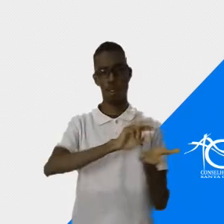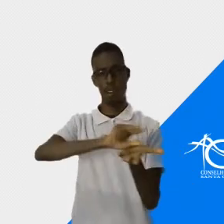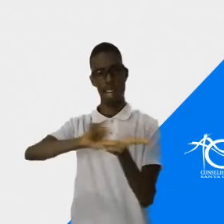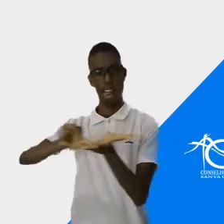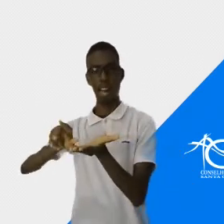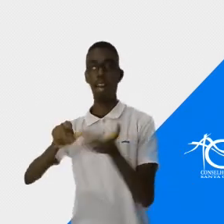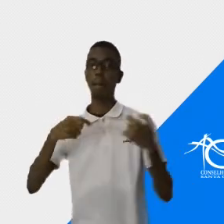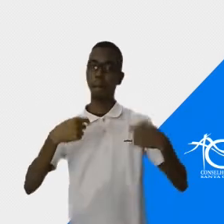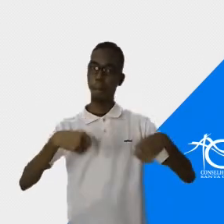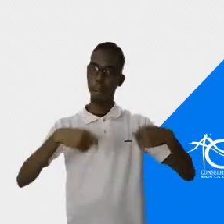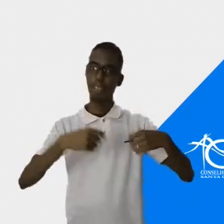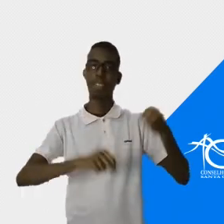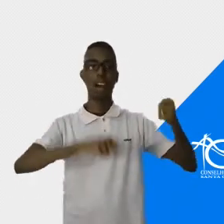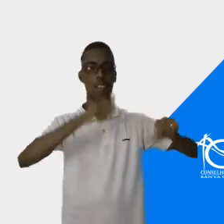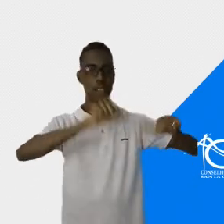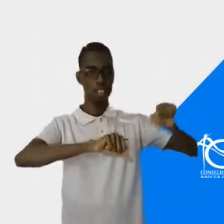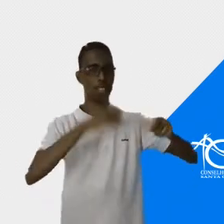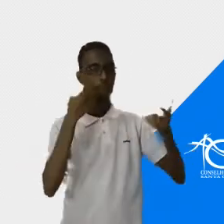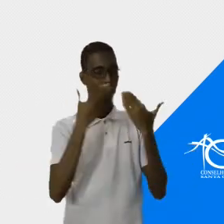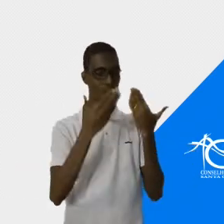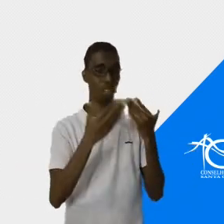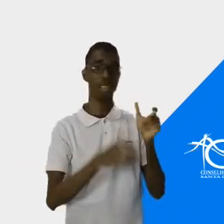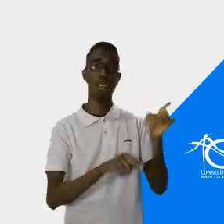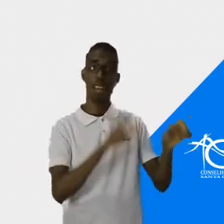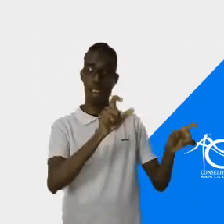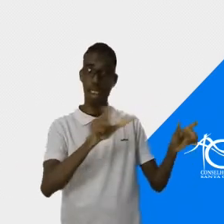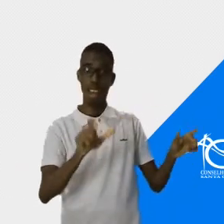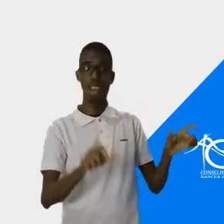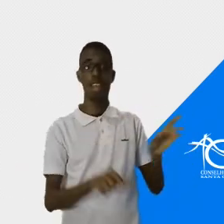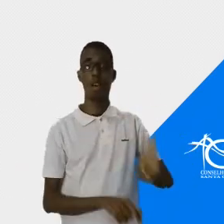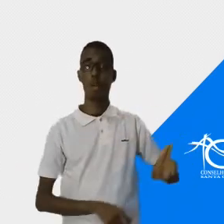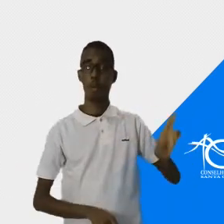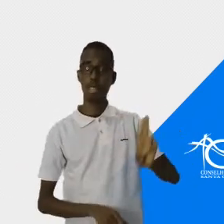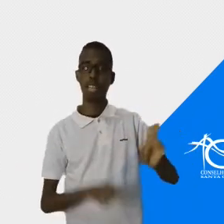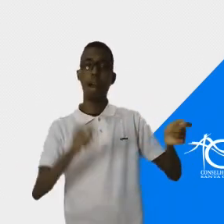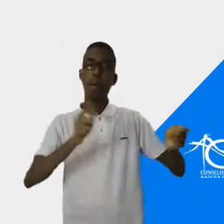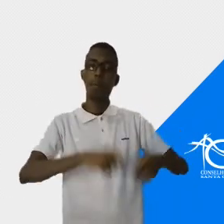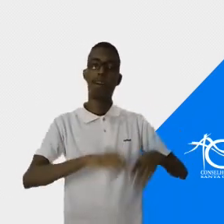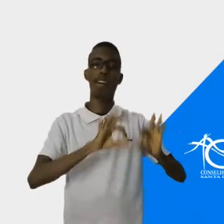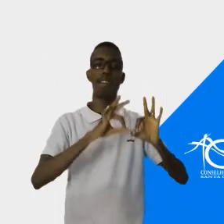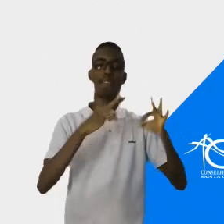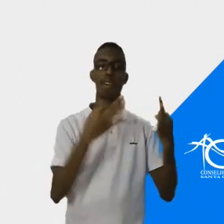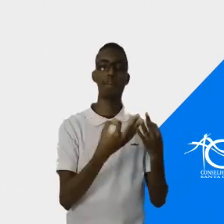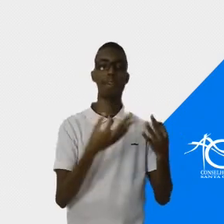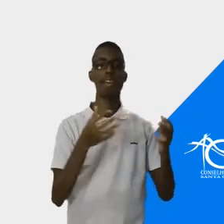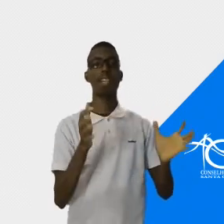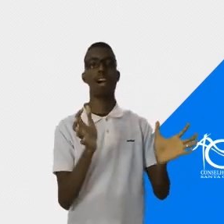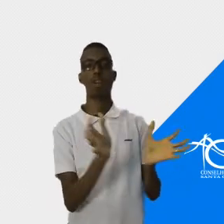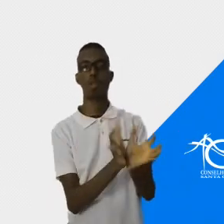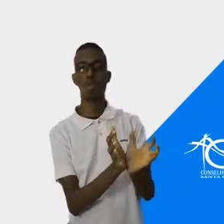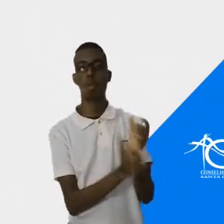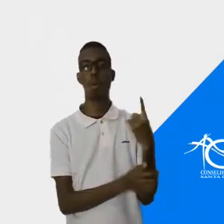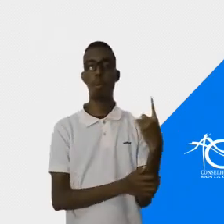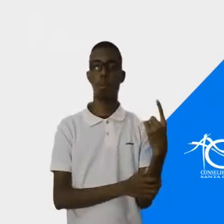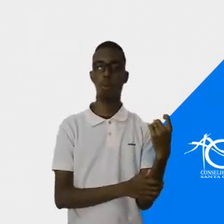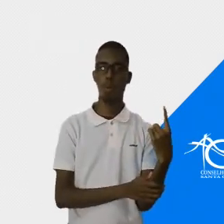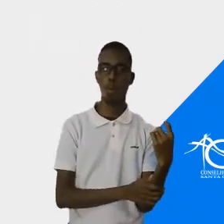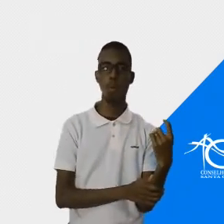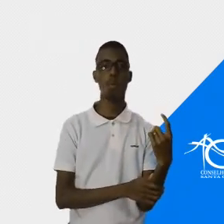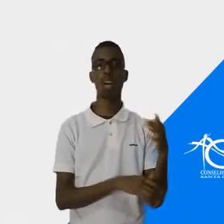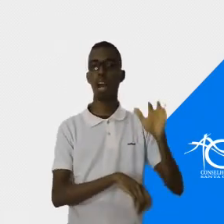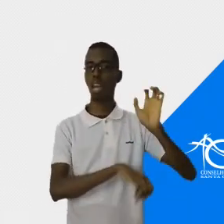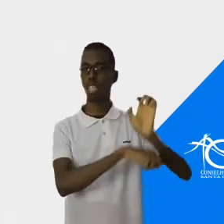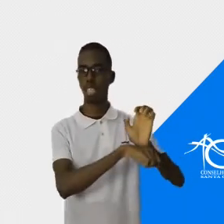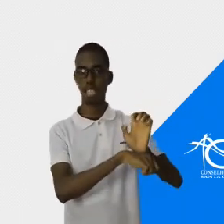esses usuários podem ser usuários, pessoas individuais, podem ser famílias, podem ser grupos, podem ser instituições, pode ser o Estado, pode ser as instituições